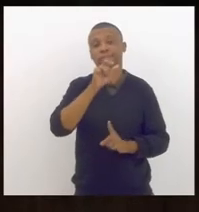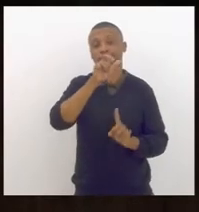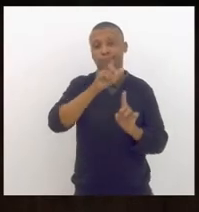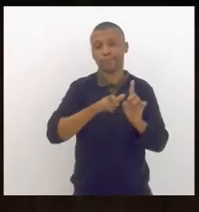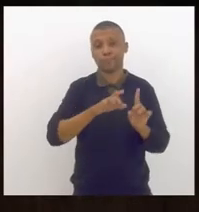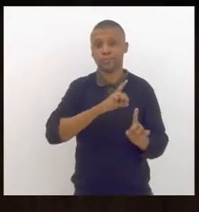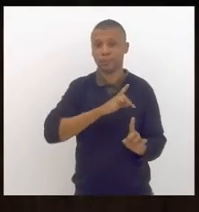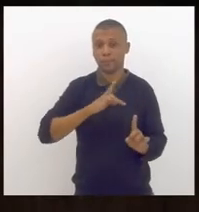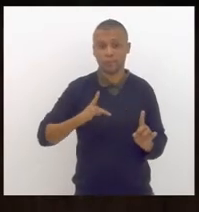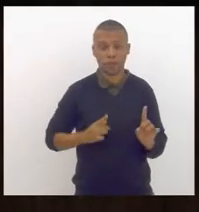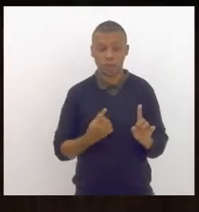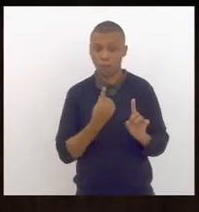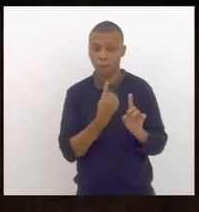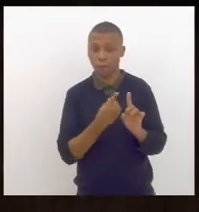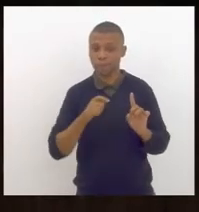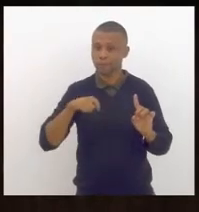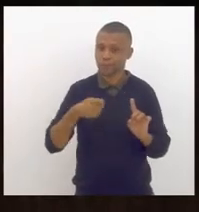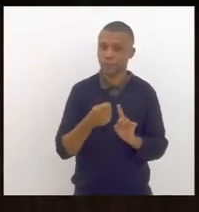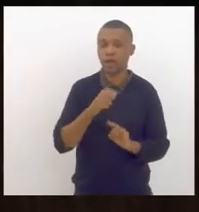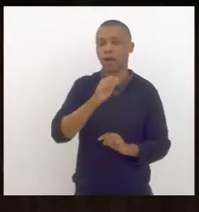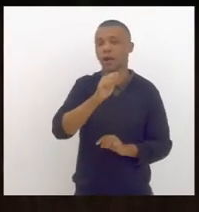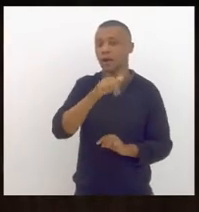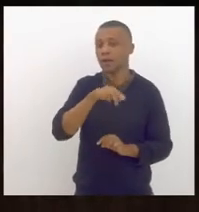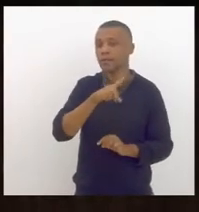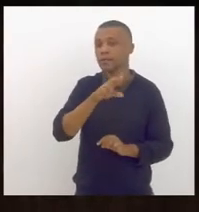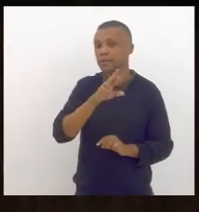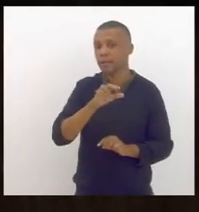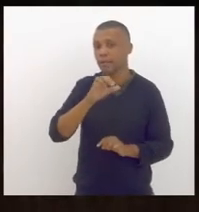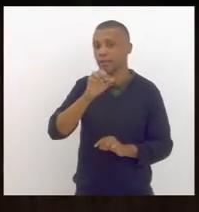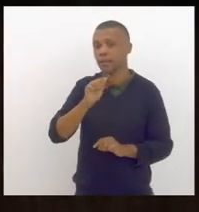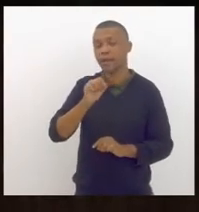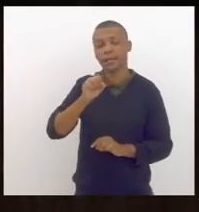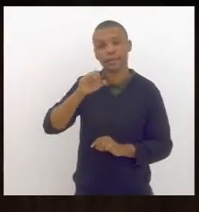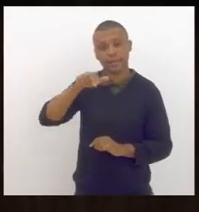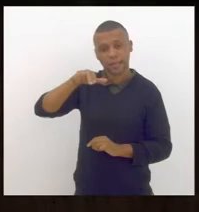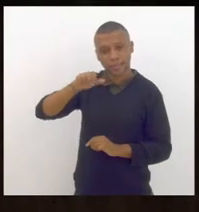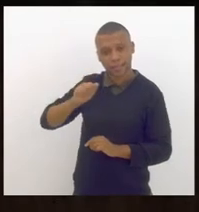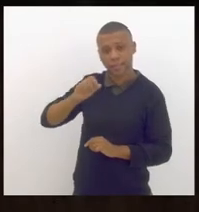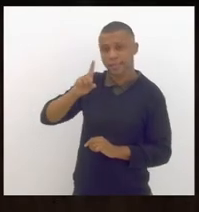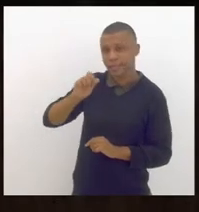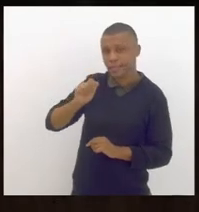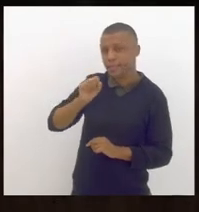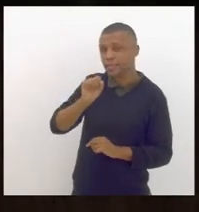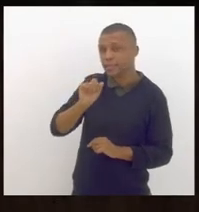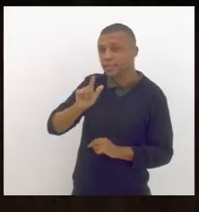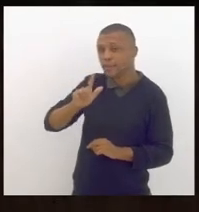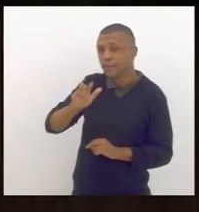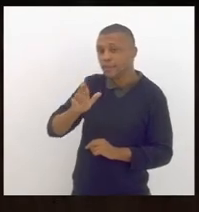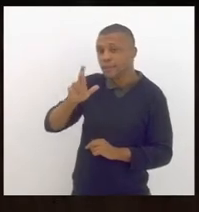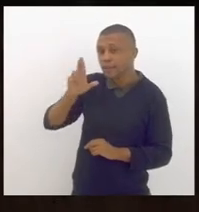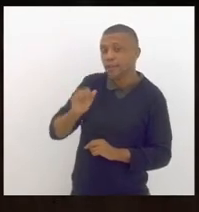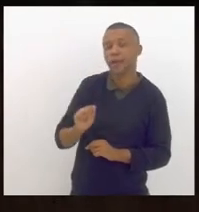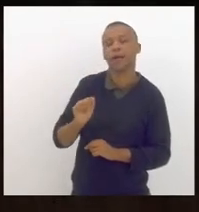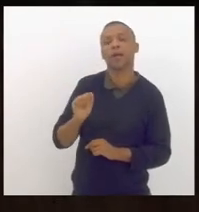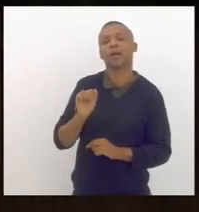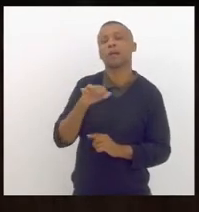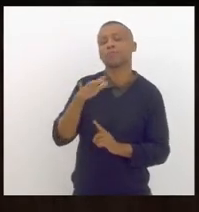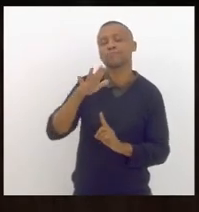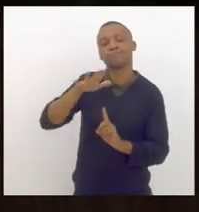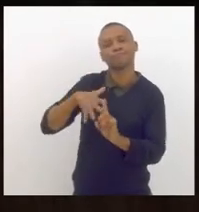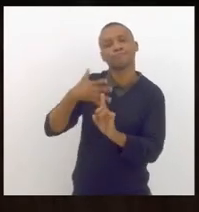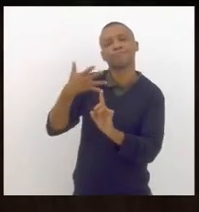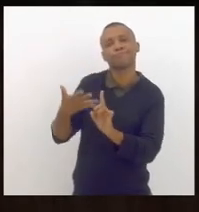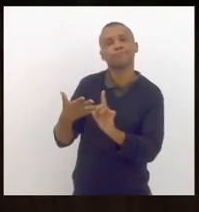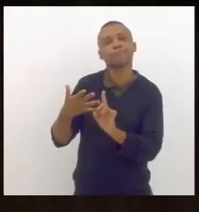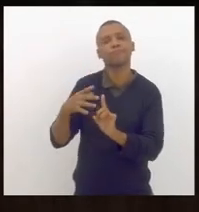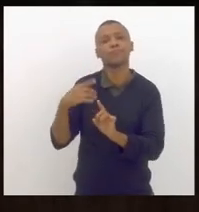uma delas, a senhora Andréia Sena da Silveira, exatamente para receber esta homenagem